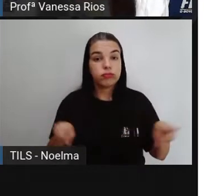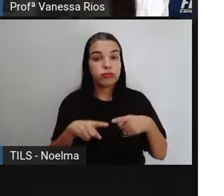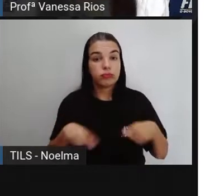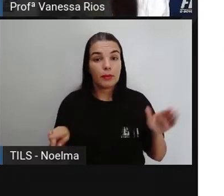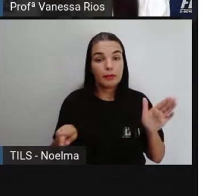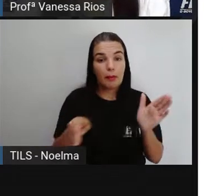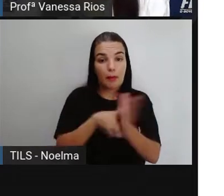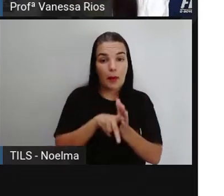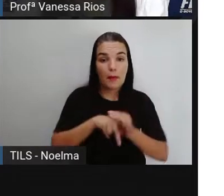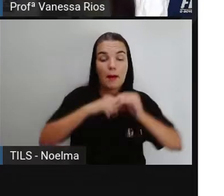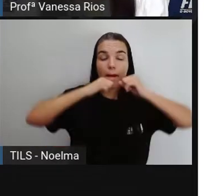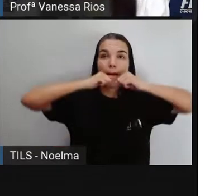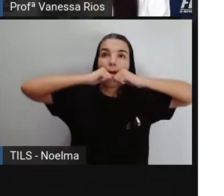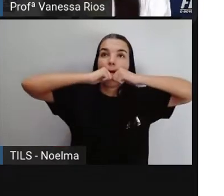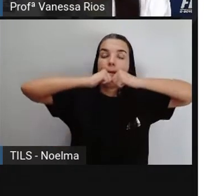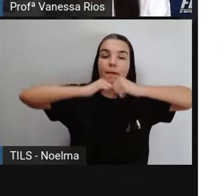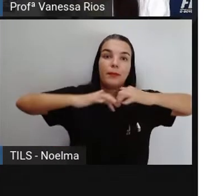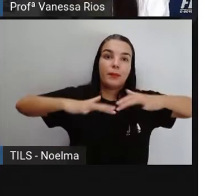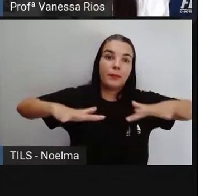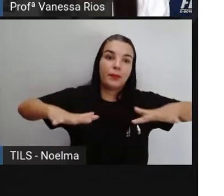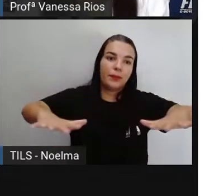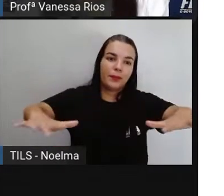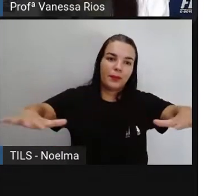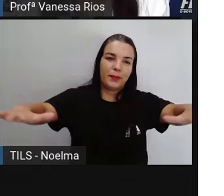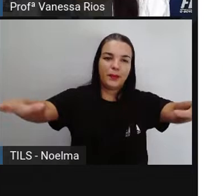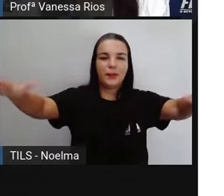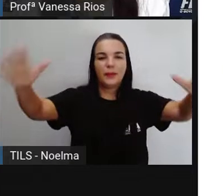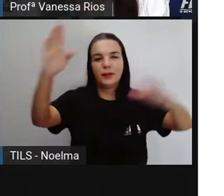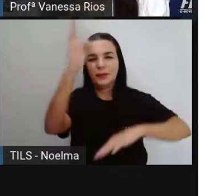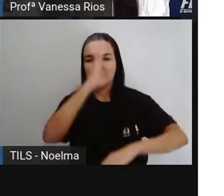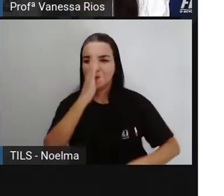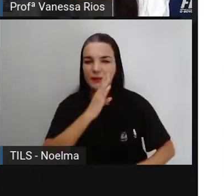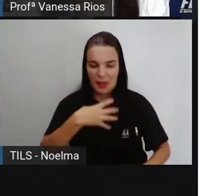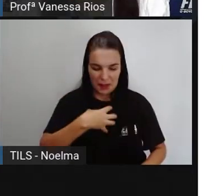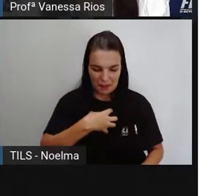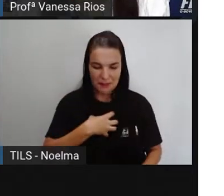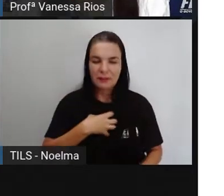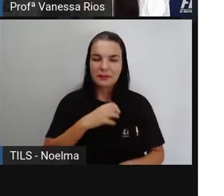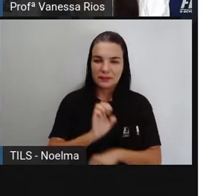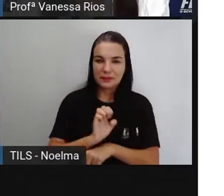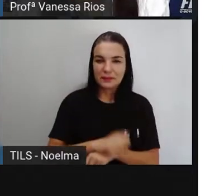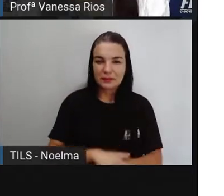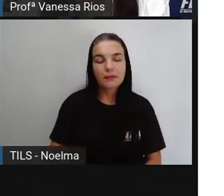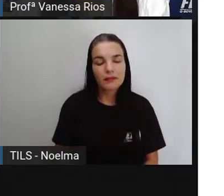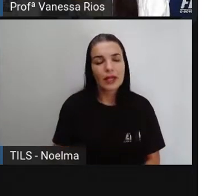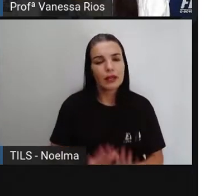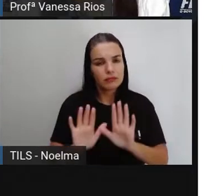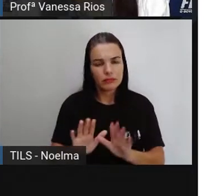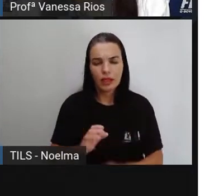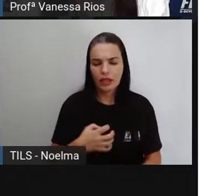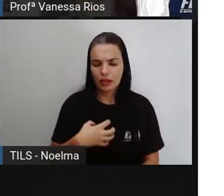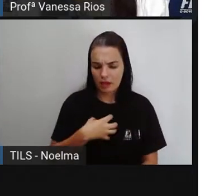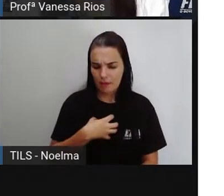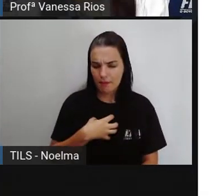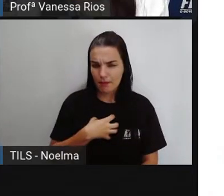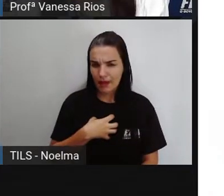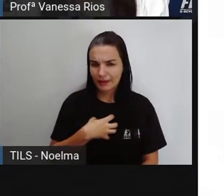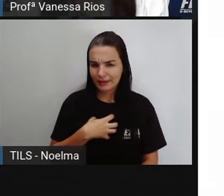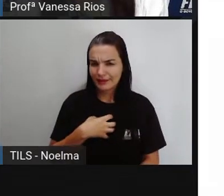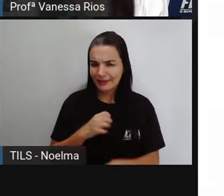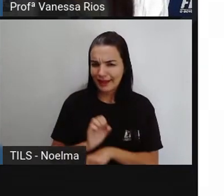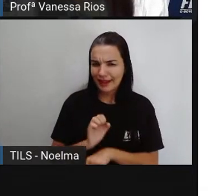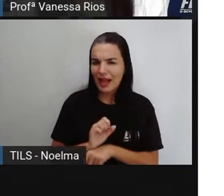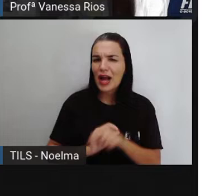mesmo que são divulgadas, né? Que são exploradas aí na nossa Bahia. mas a Bahia é um terreiro, né,